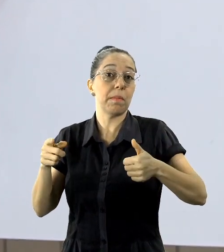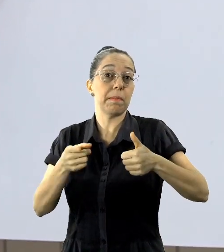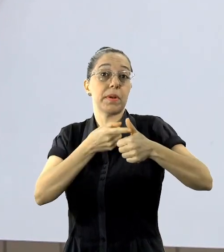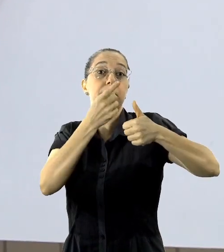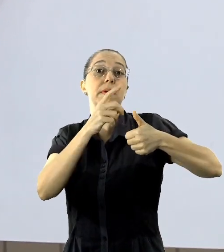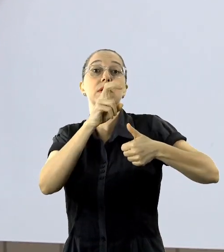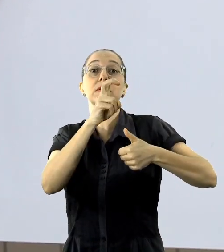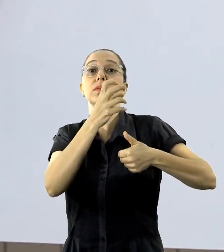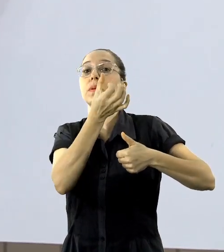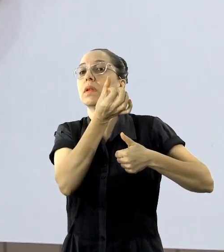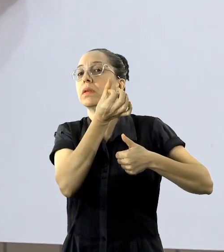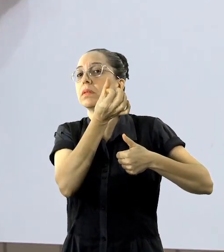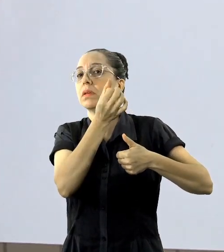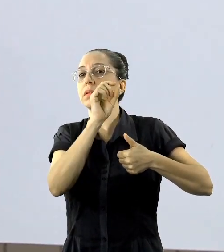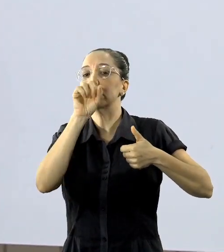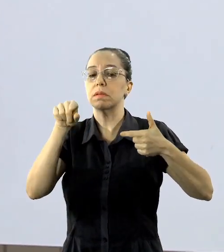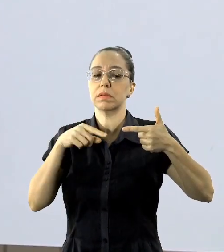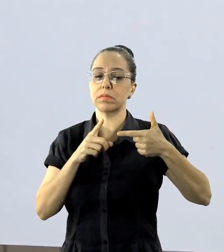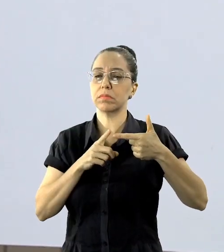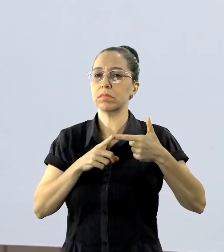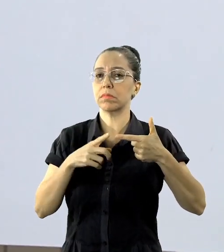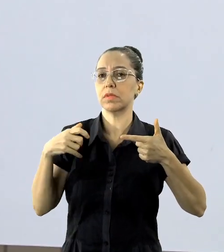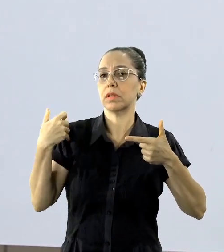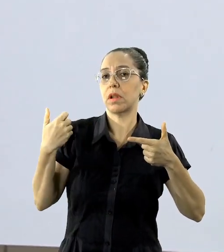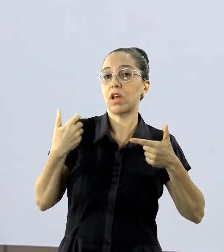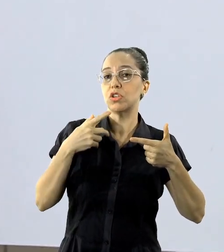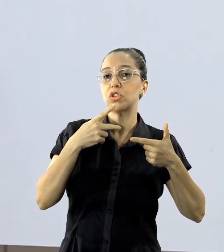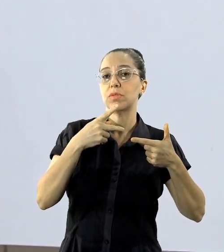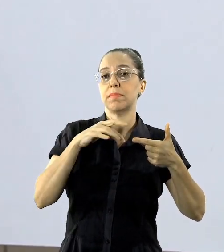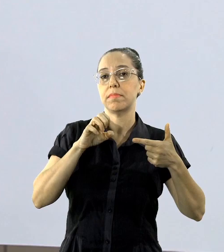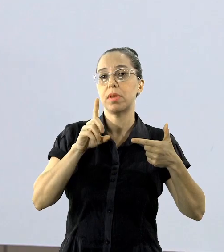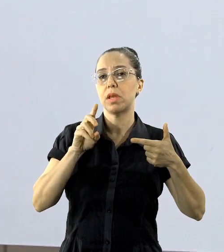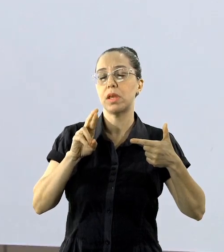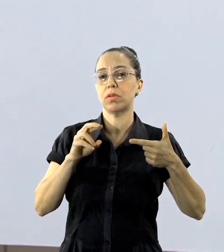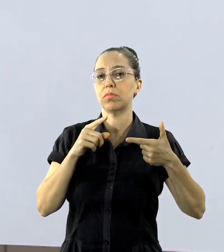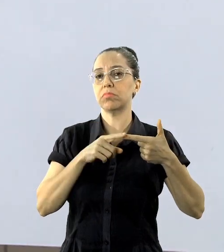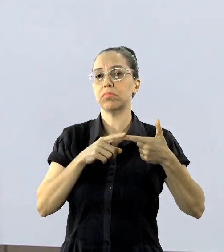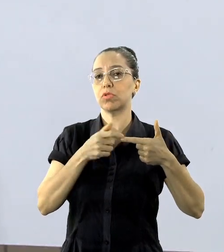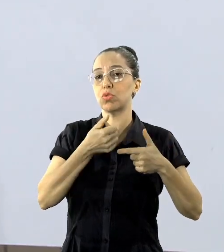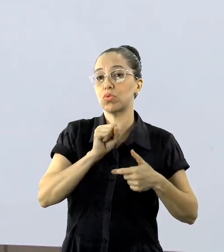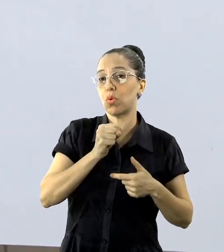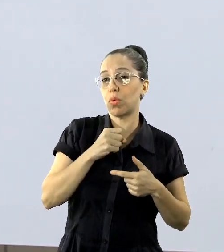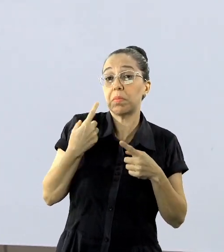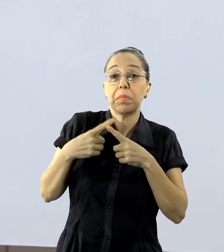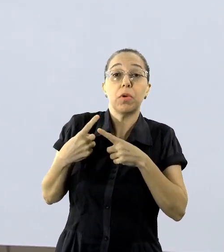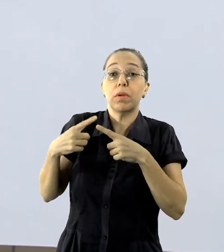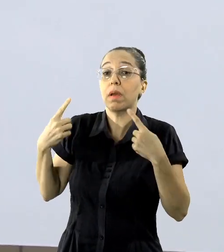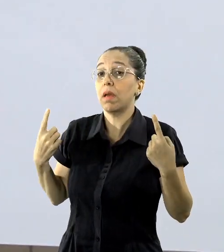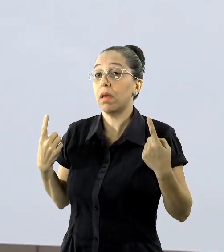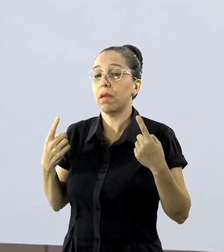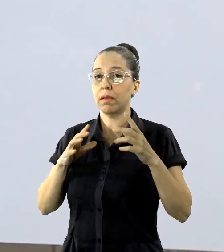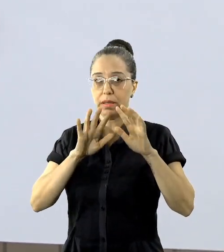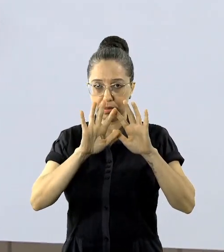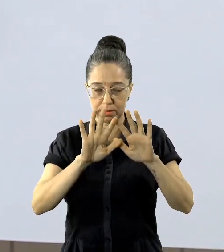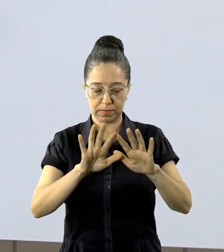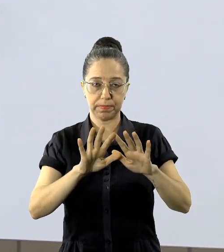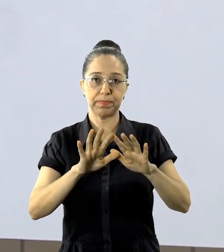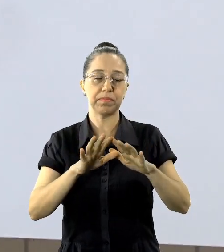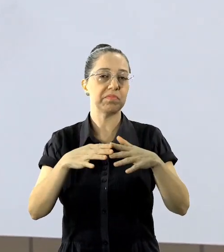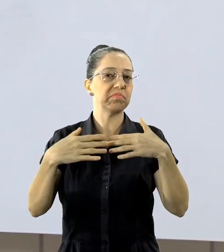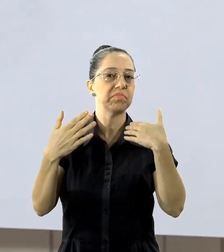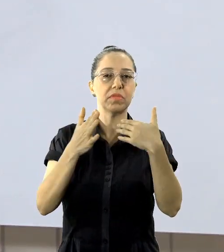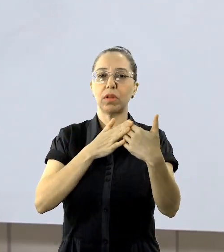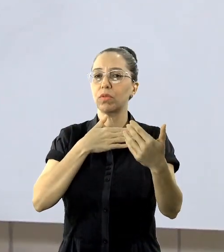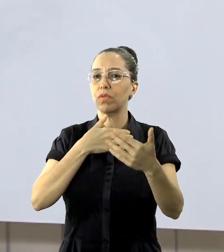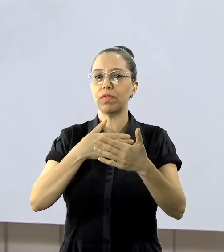de Pedro antes da idade de Pedro? Porque, como na adição, a ordem das